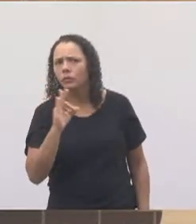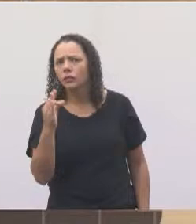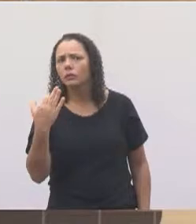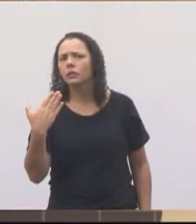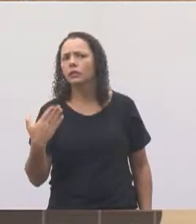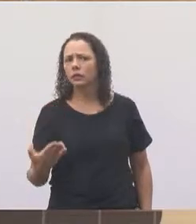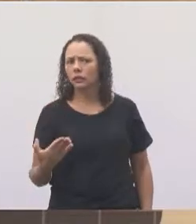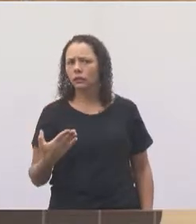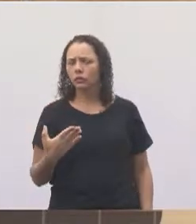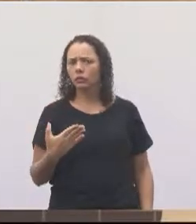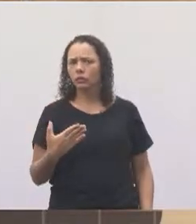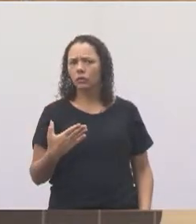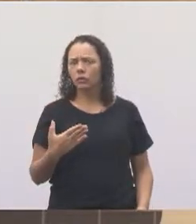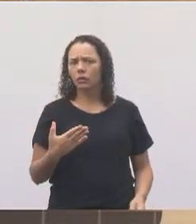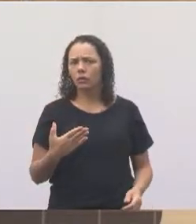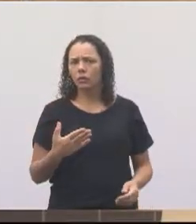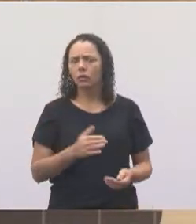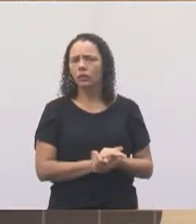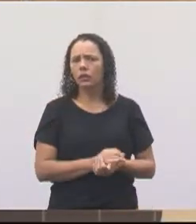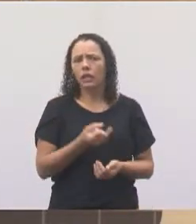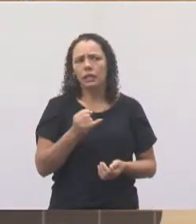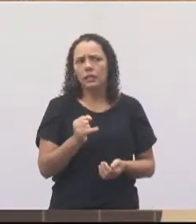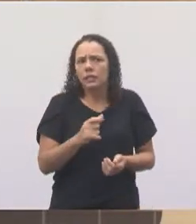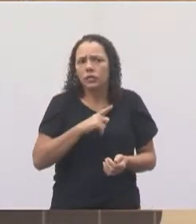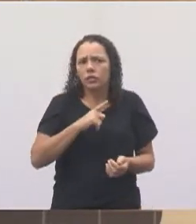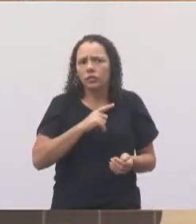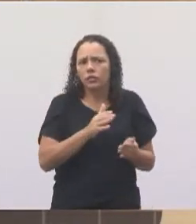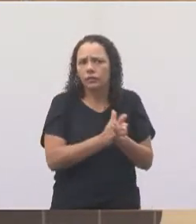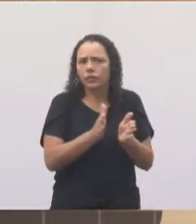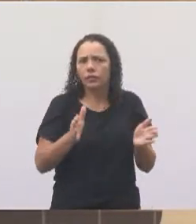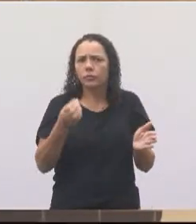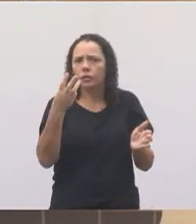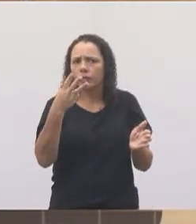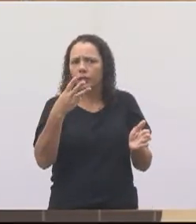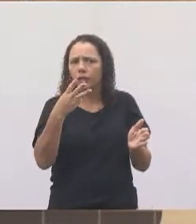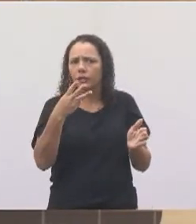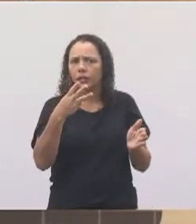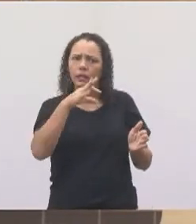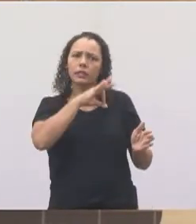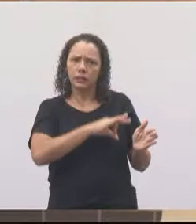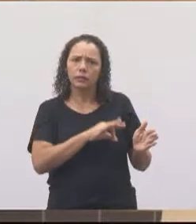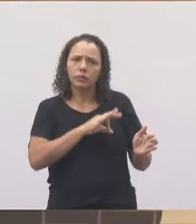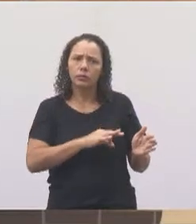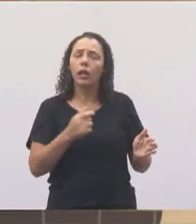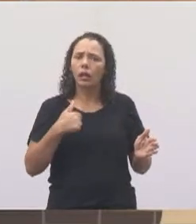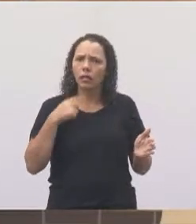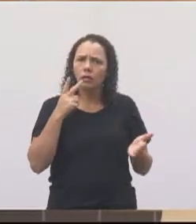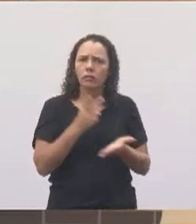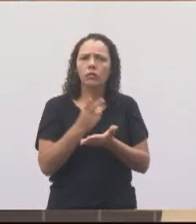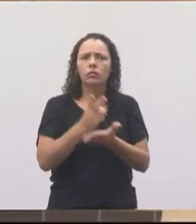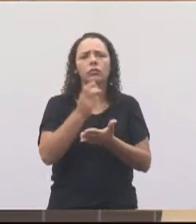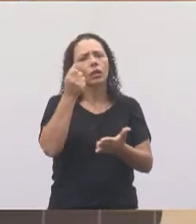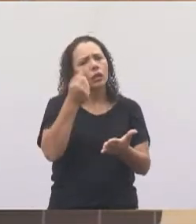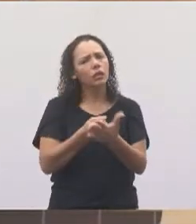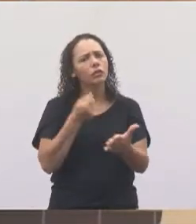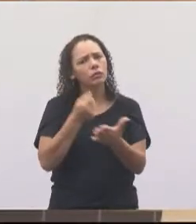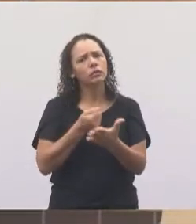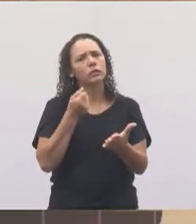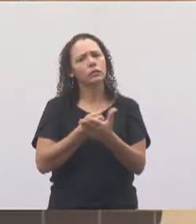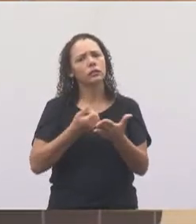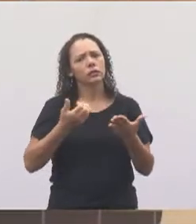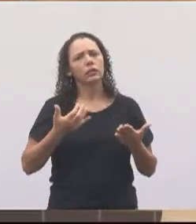que excede 3 salários mínimos. Vou continuar lutando por essa causa aqui em Jacareí, vou continuar